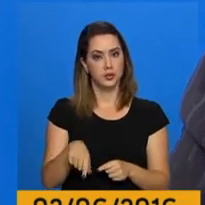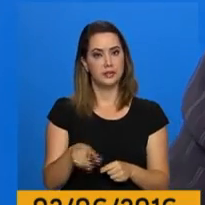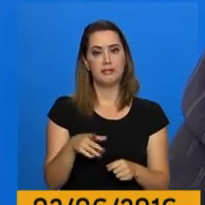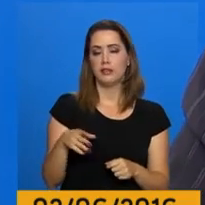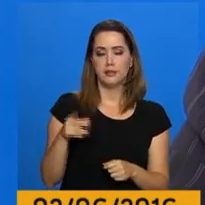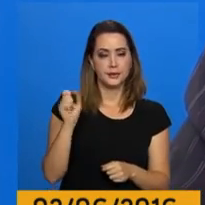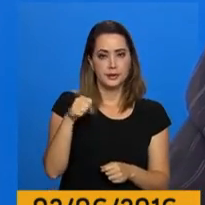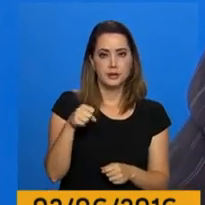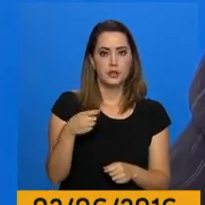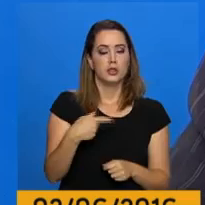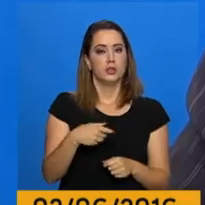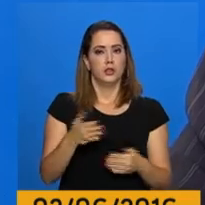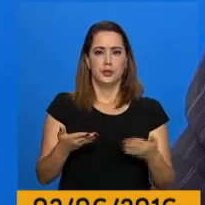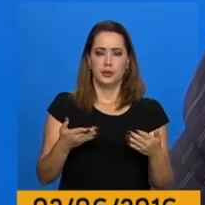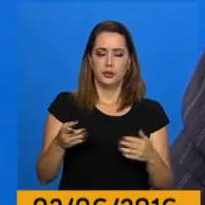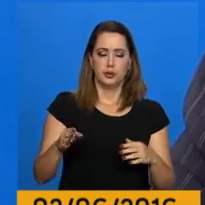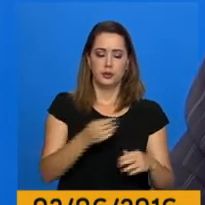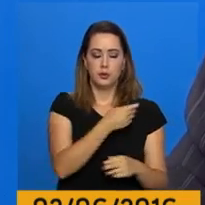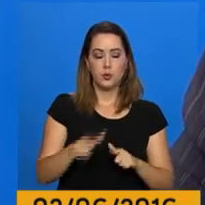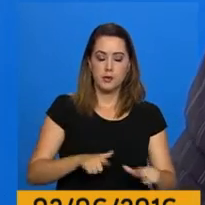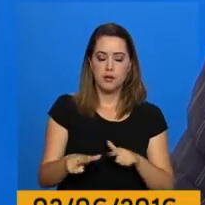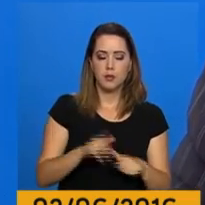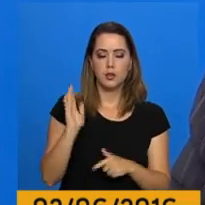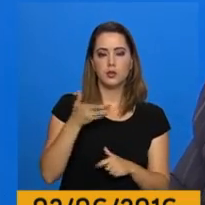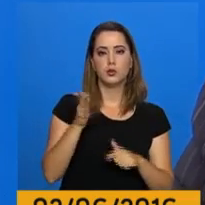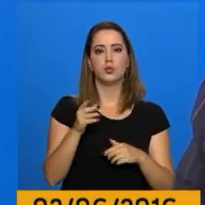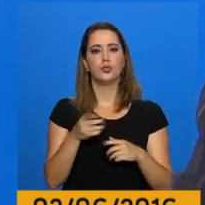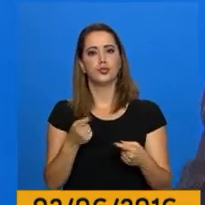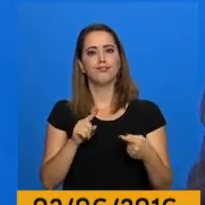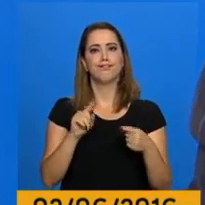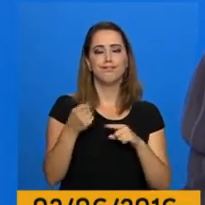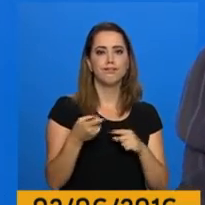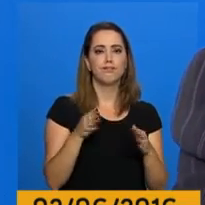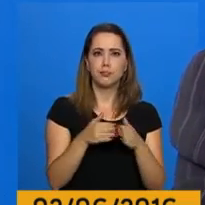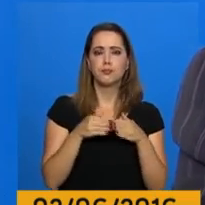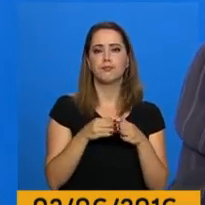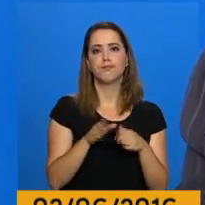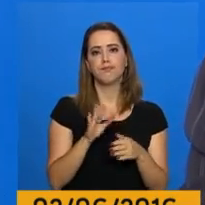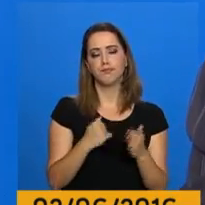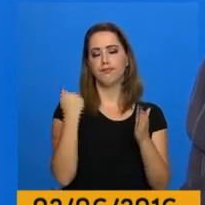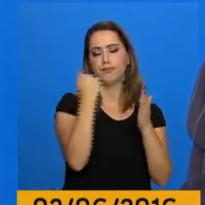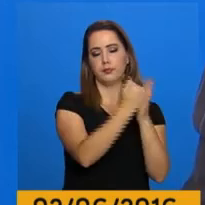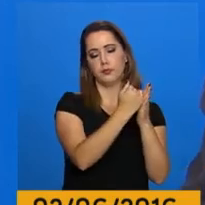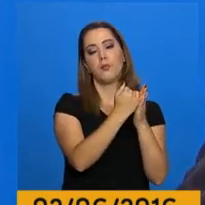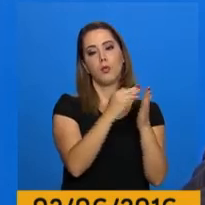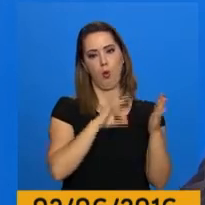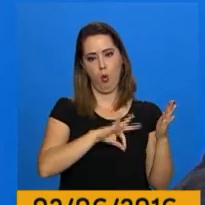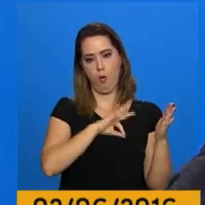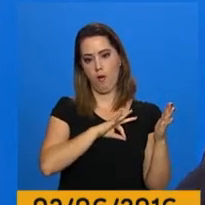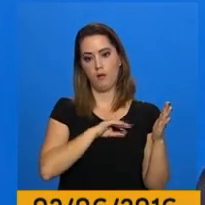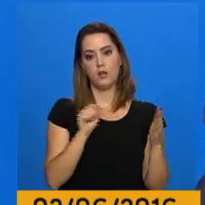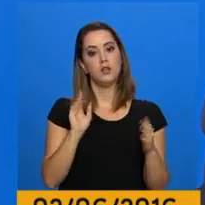desde 2011 promovendo um processo de negociação e no ano passado houve uma pacificação e